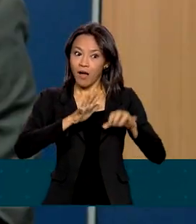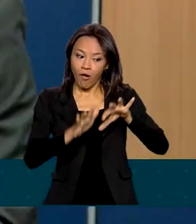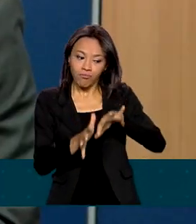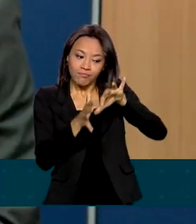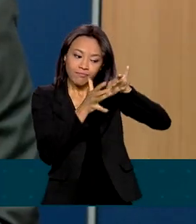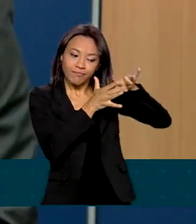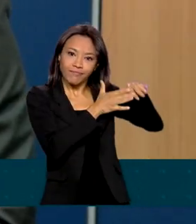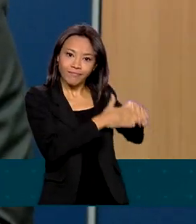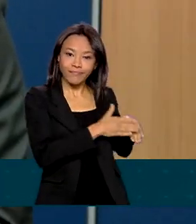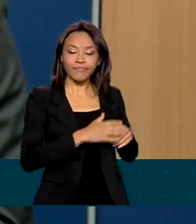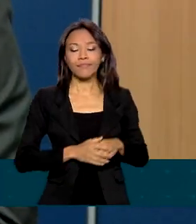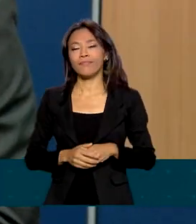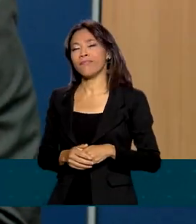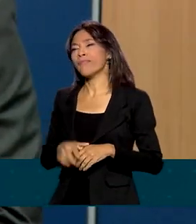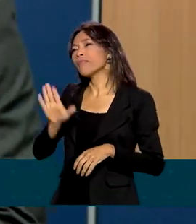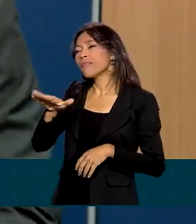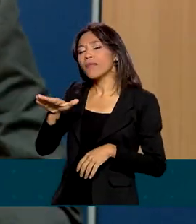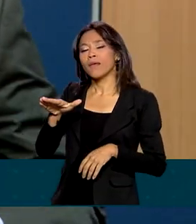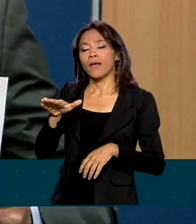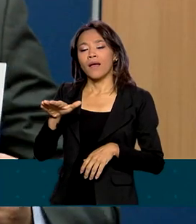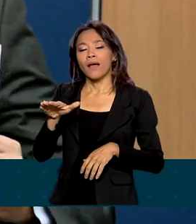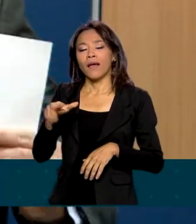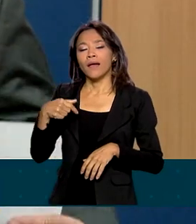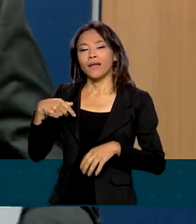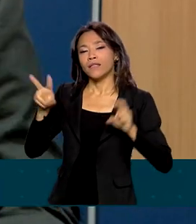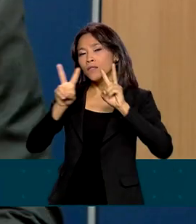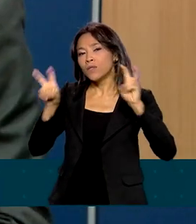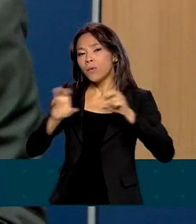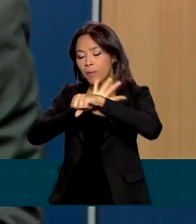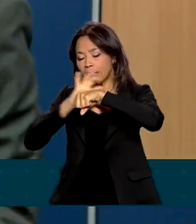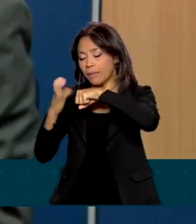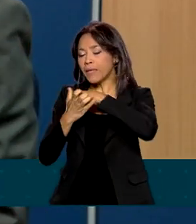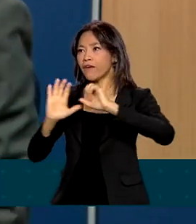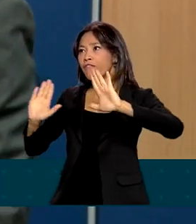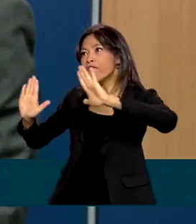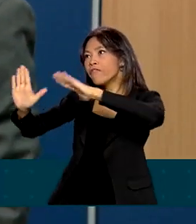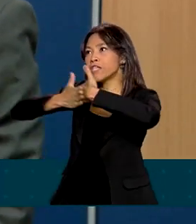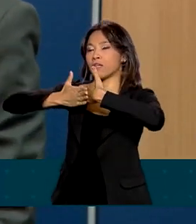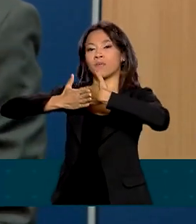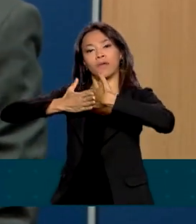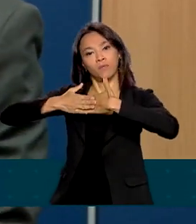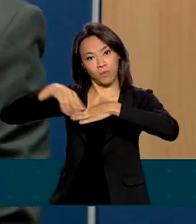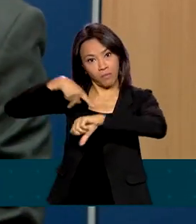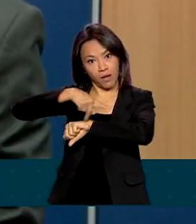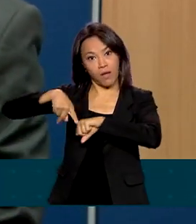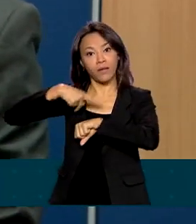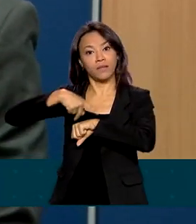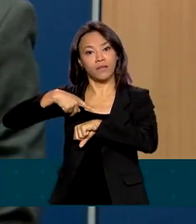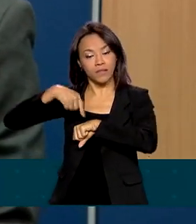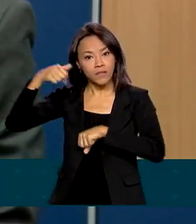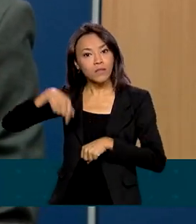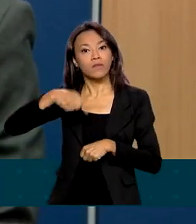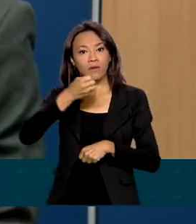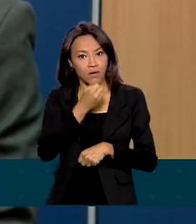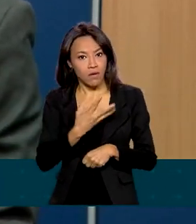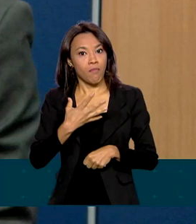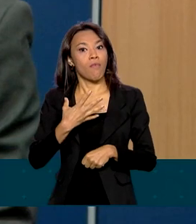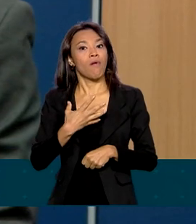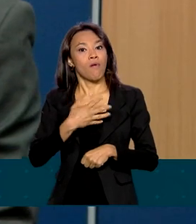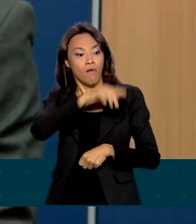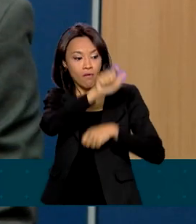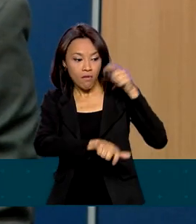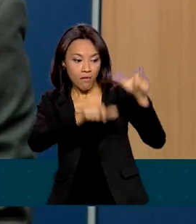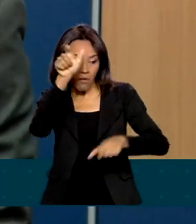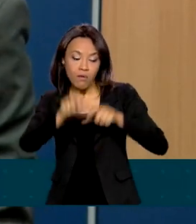na convive ministrou ou a pandemia a questão do fechamento das Fronteiras ela serviu Principalmente para o brasileiro é